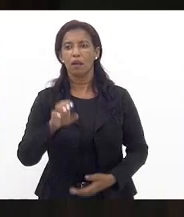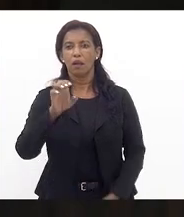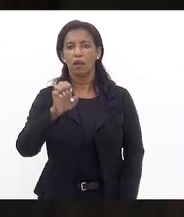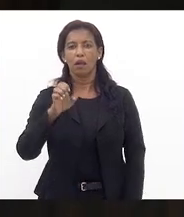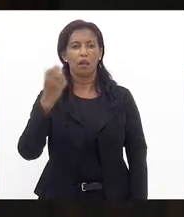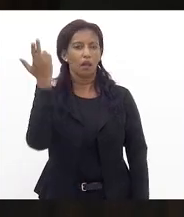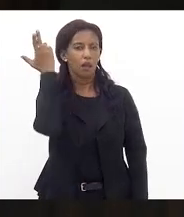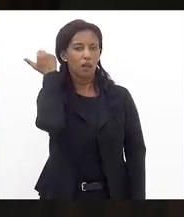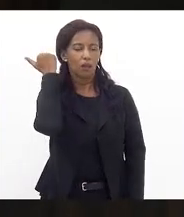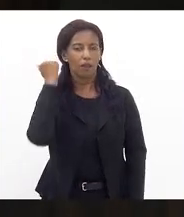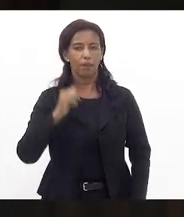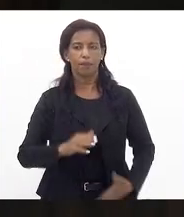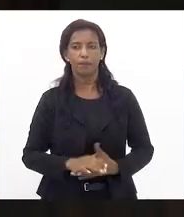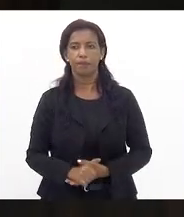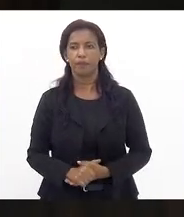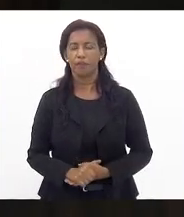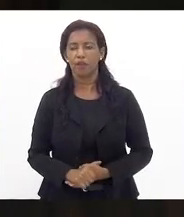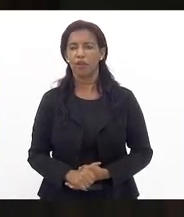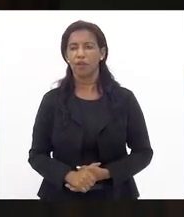Eliomar Coelho.